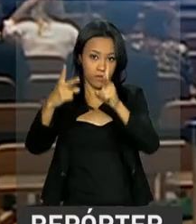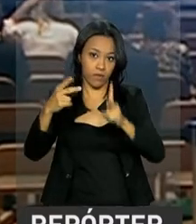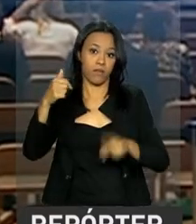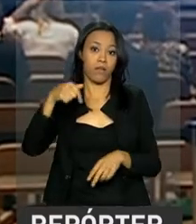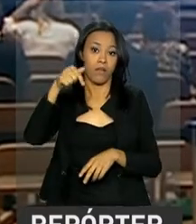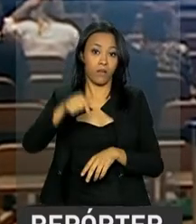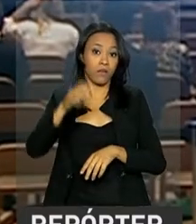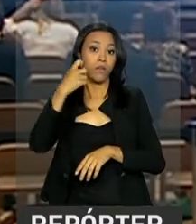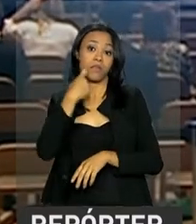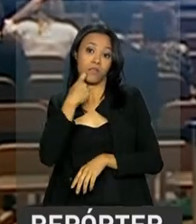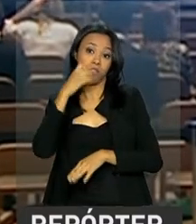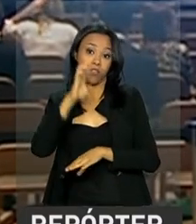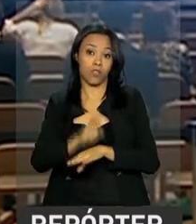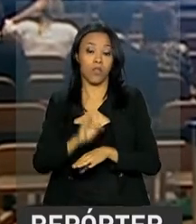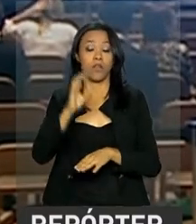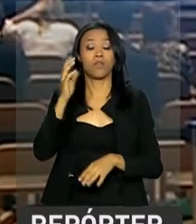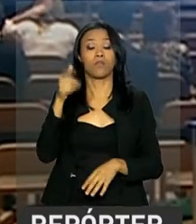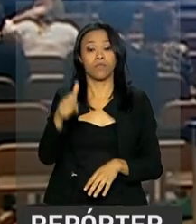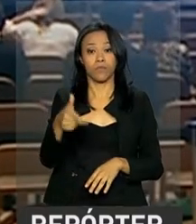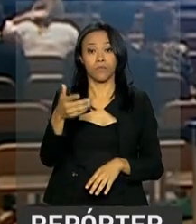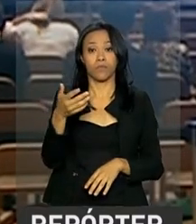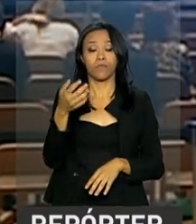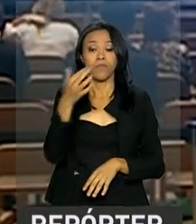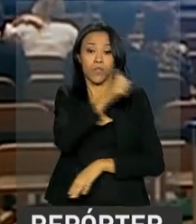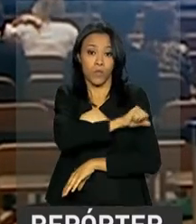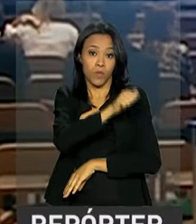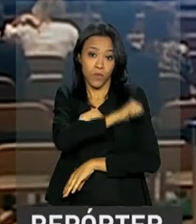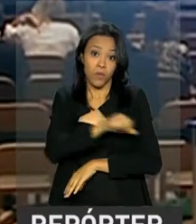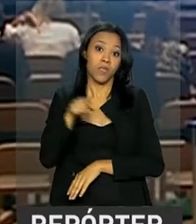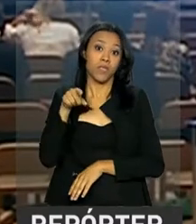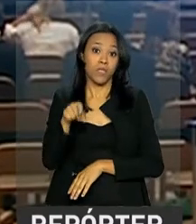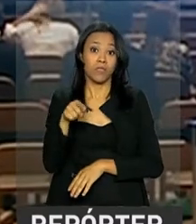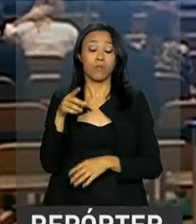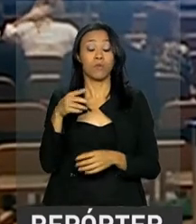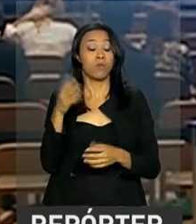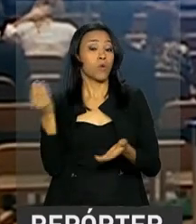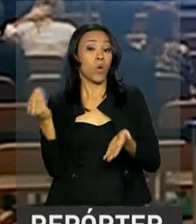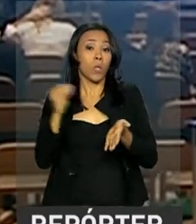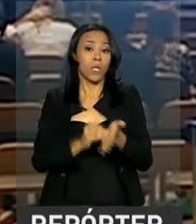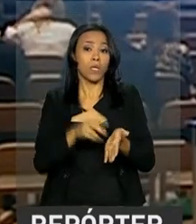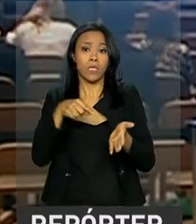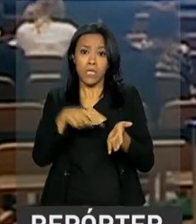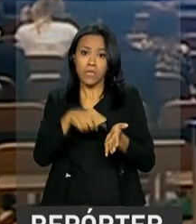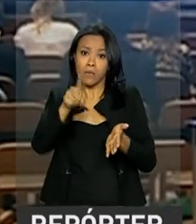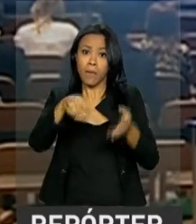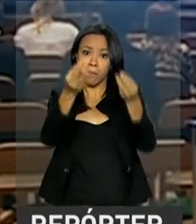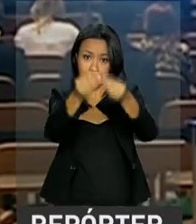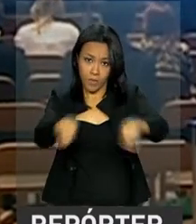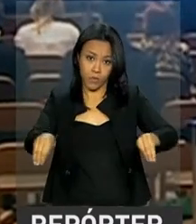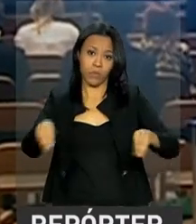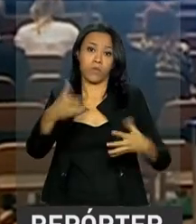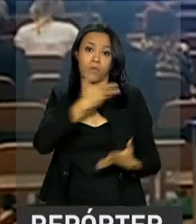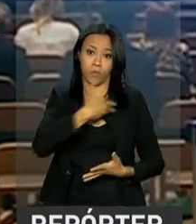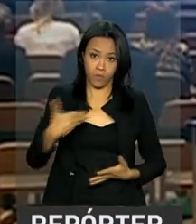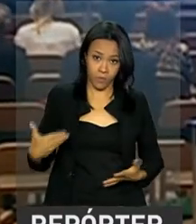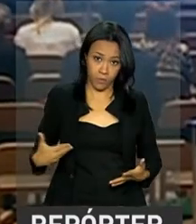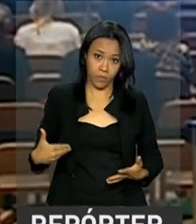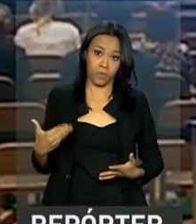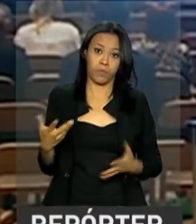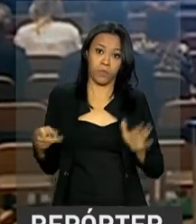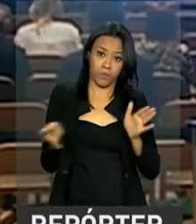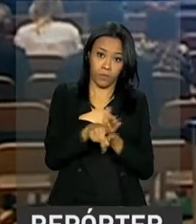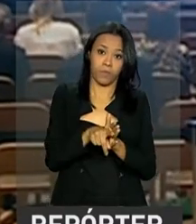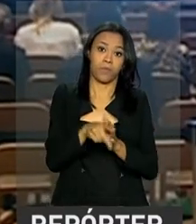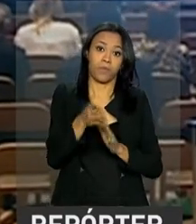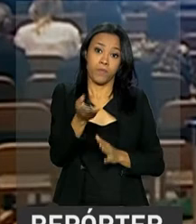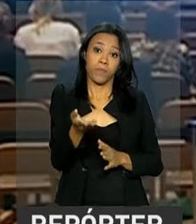Janeiro, alegando dano ao patrimônio público. A Agência Nacional do Petróleo, a ANP, disse